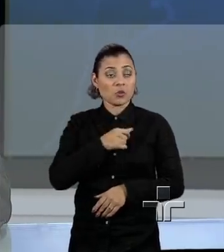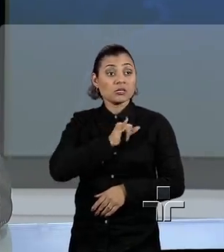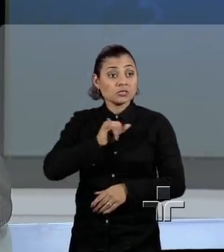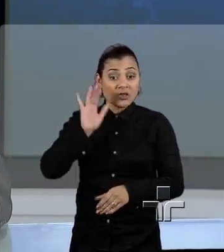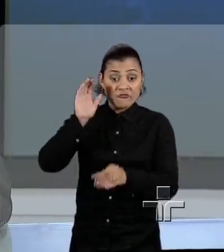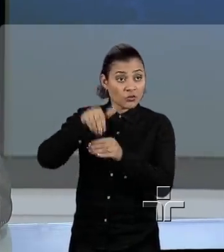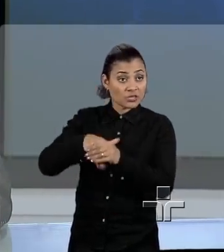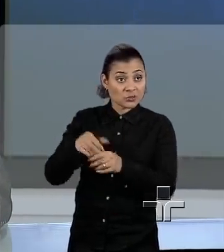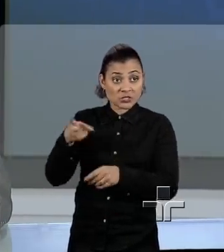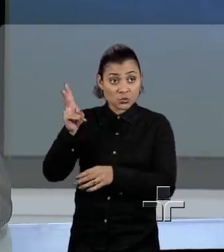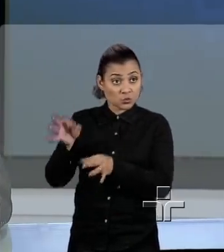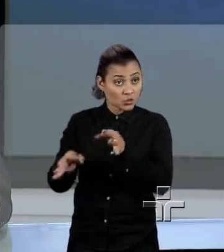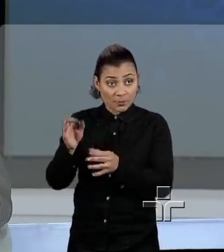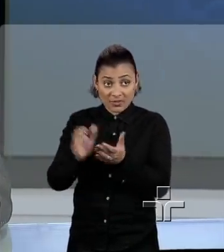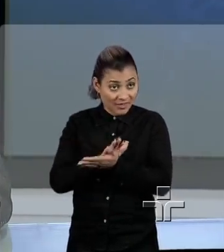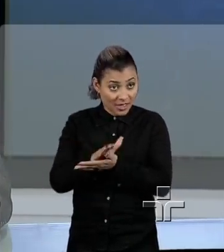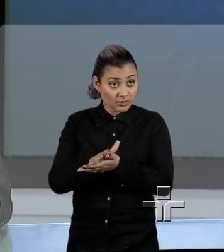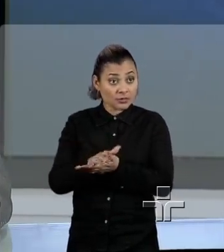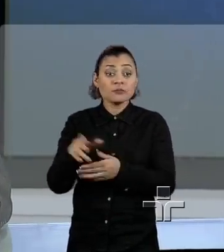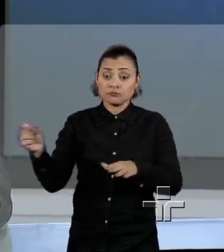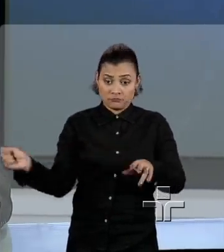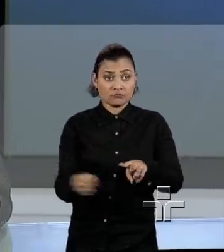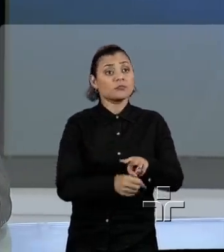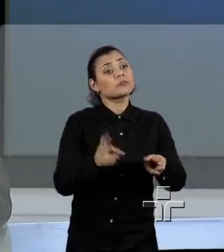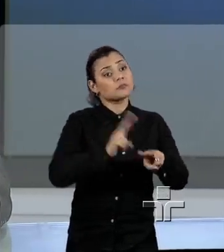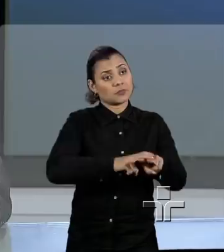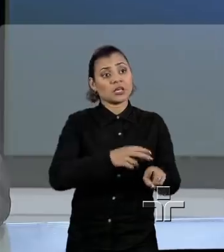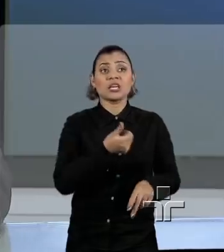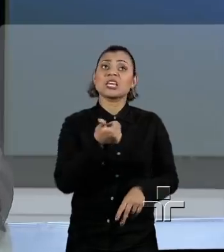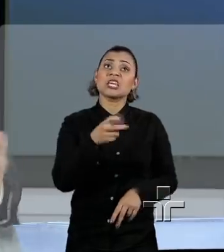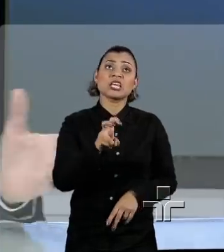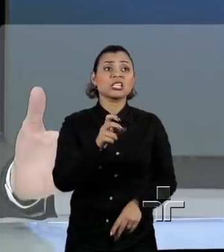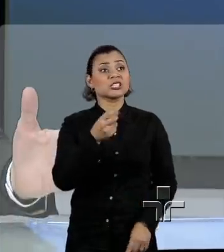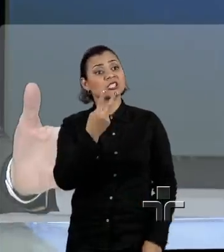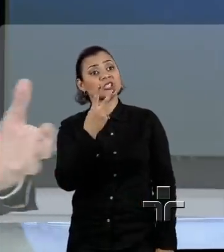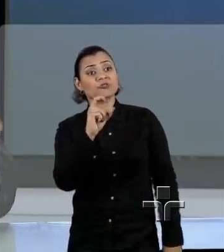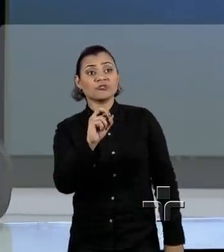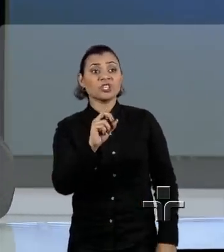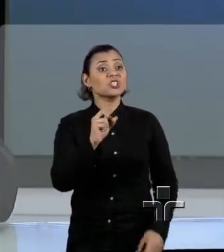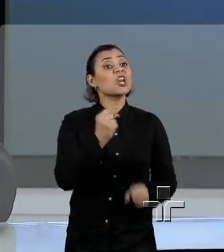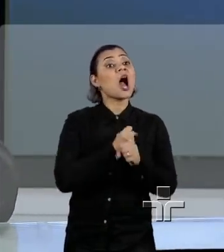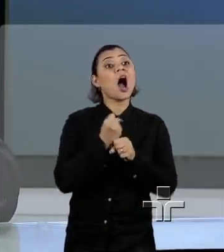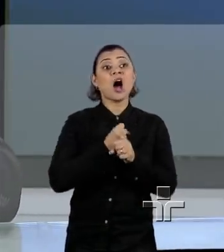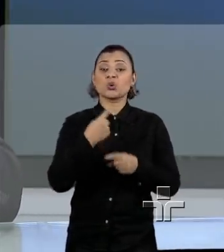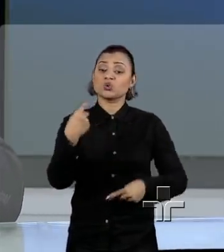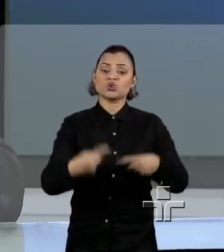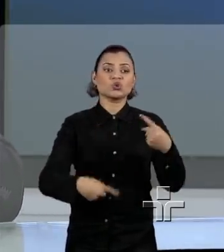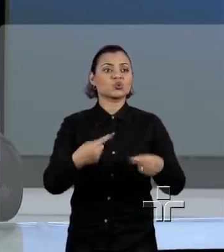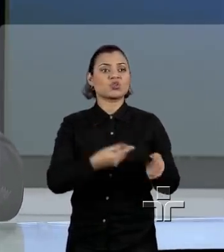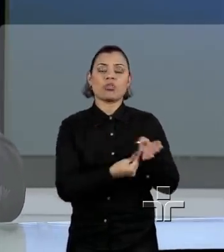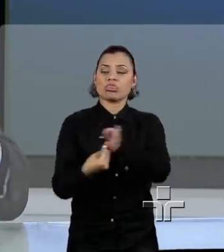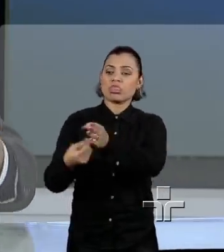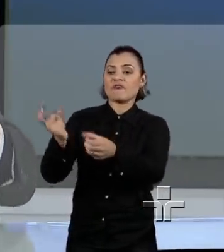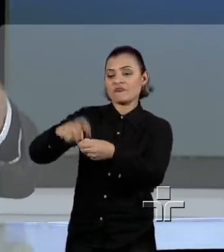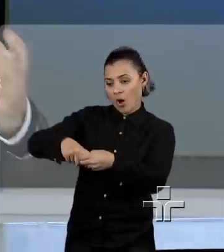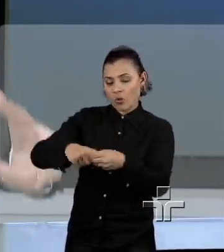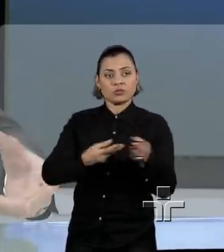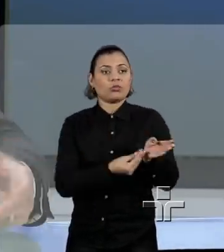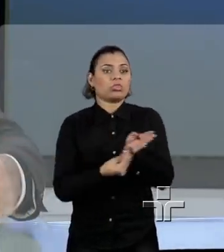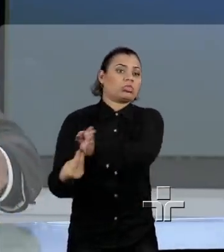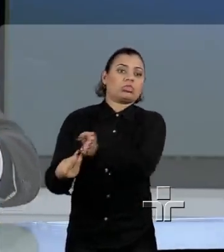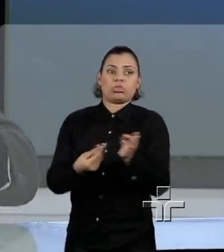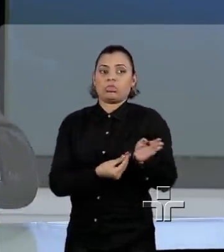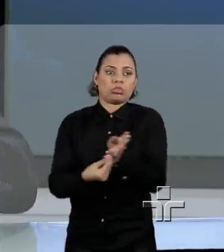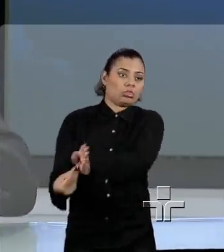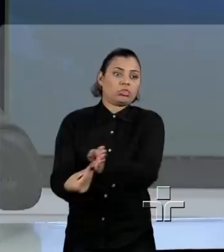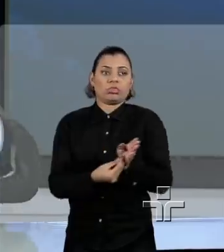votação em segunda instância, ficar anos, 15, 20 anos, discutindo, decurso de prazo, chegou lá, caiu, voltou, com mais